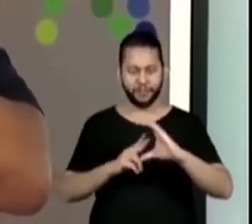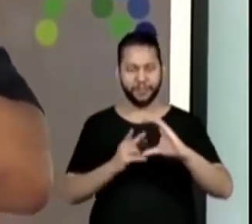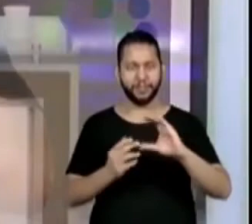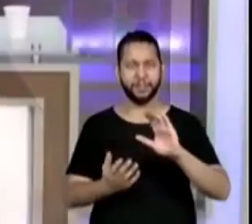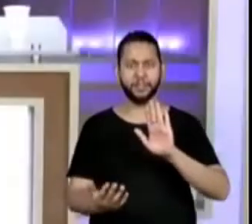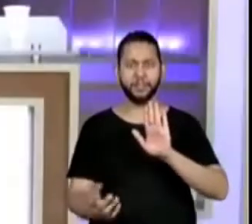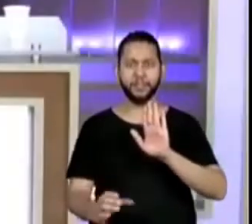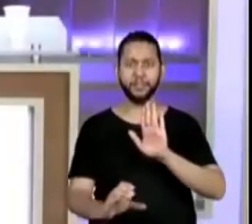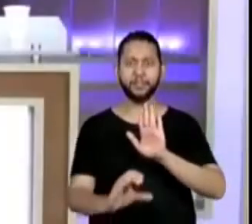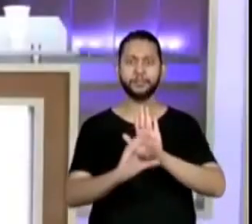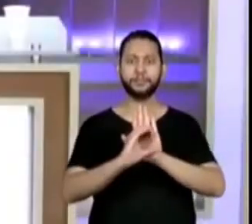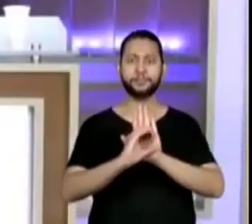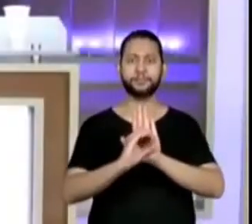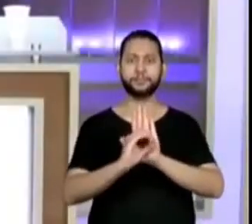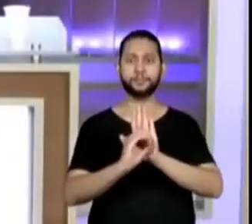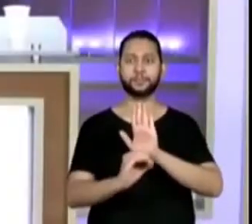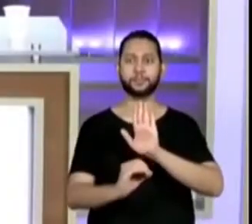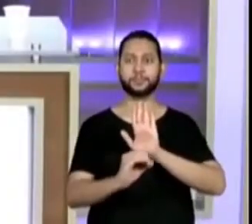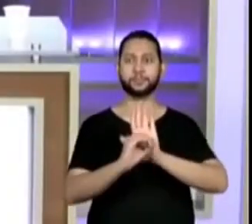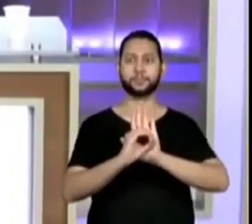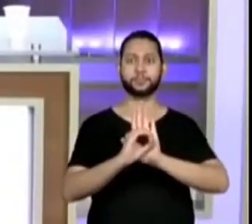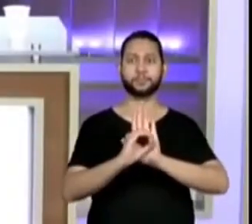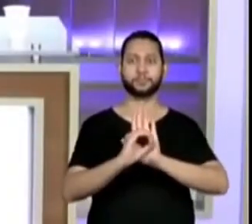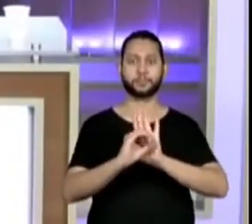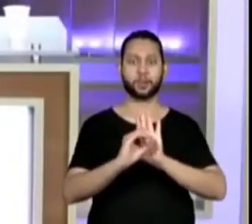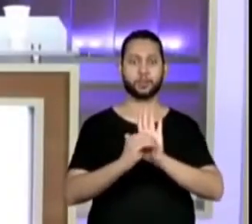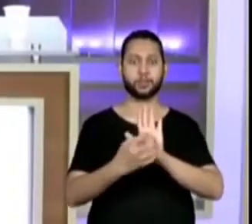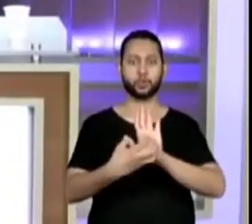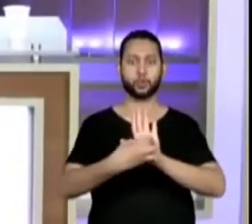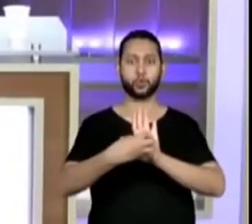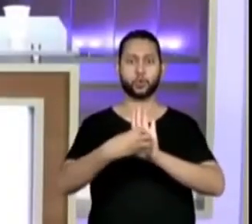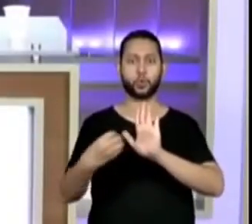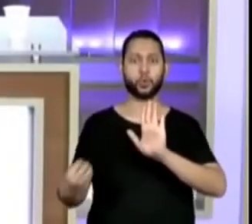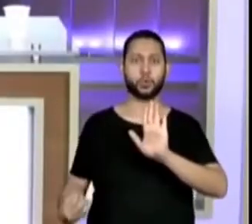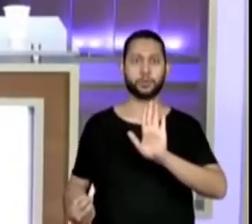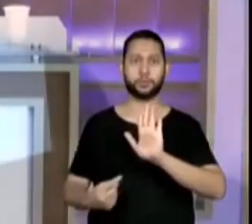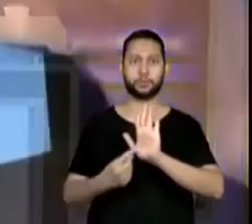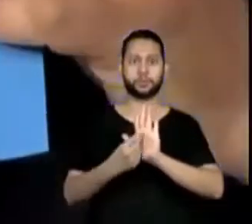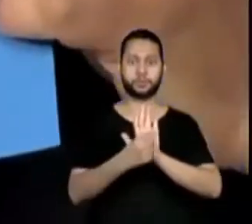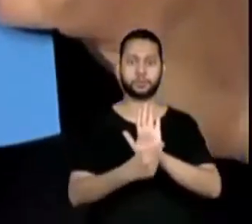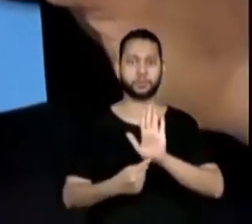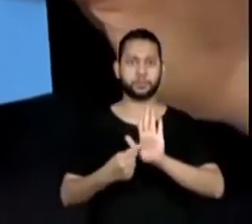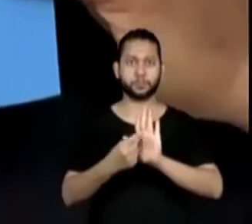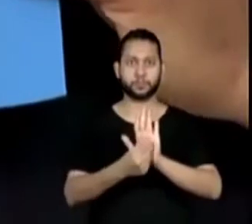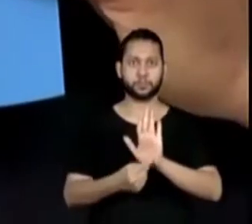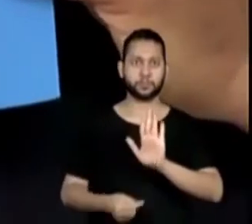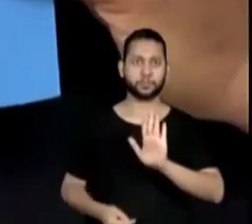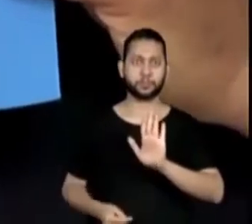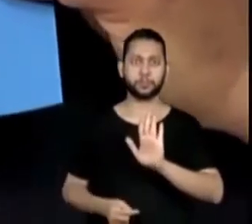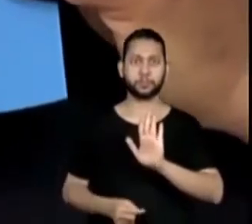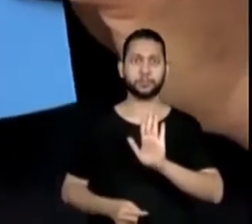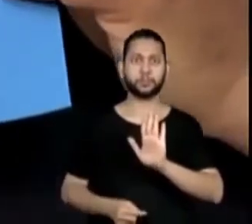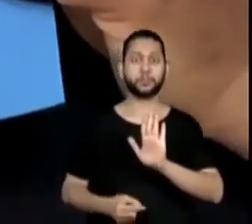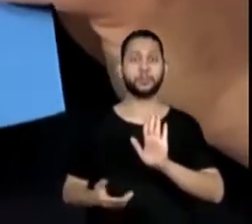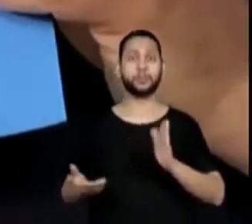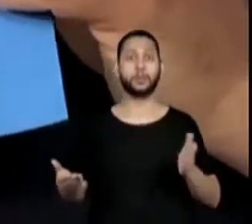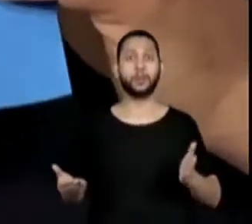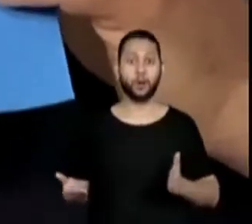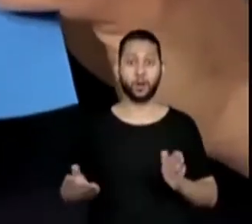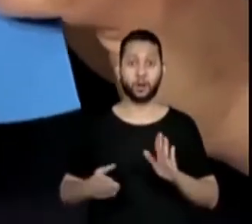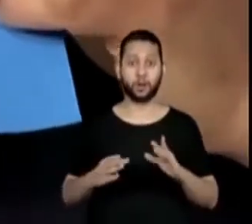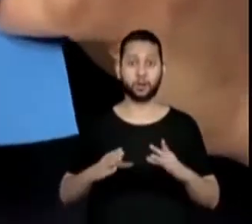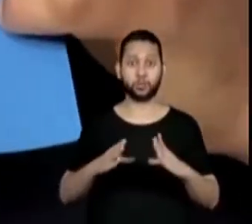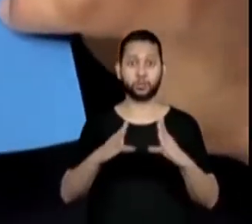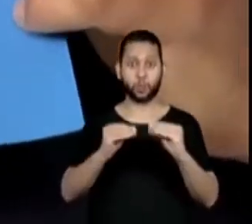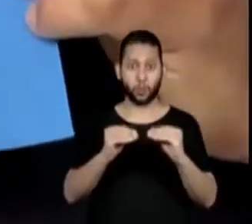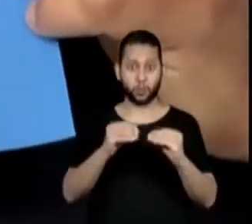Isso, dá para ver bem? Então, olha só. Tirei esse miolinho, fiquei com o círculo aqui. Eu vou identificar, quando eu dobro no